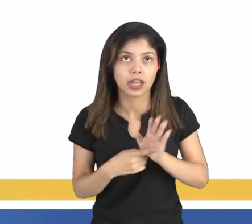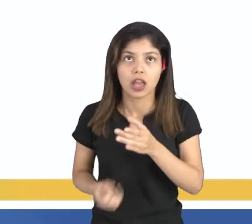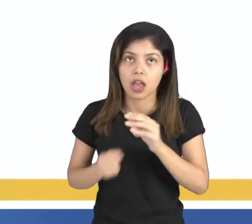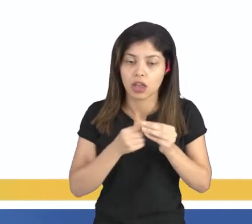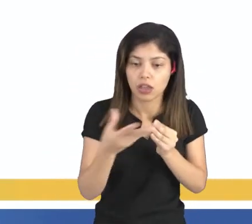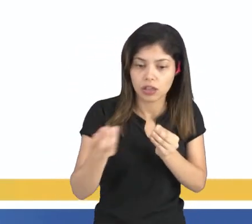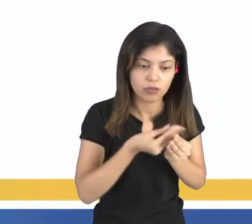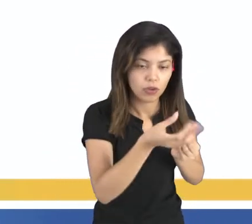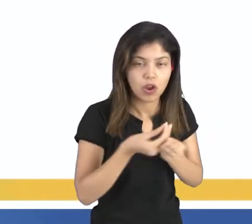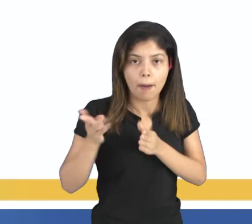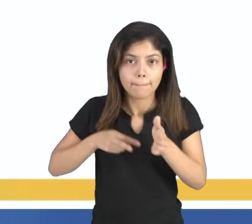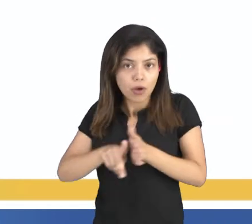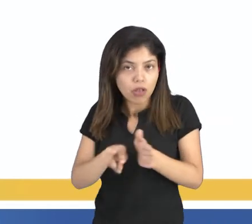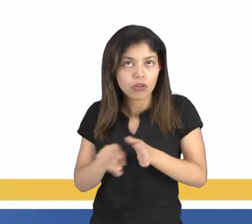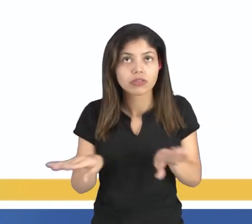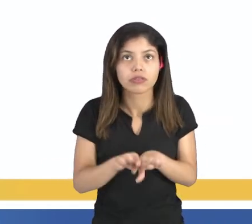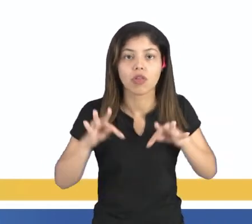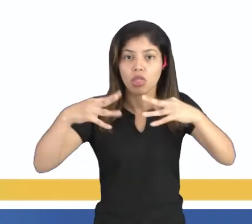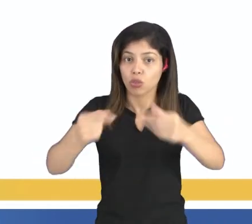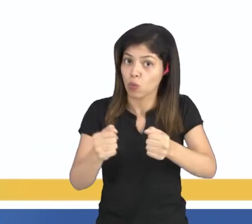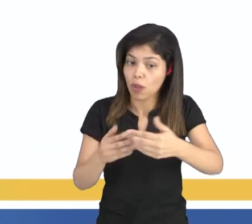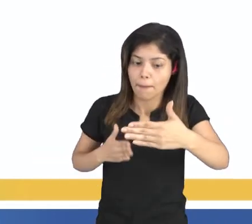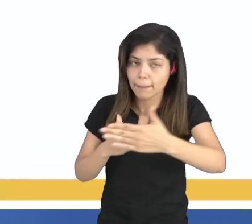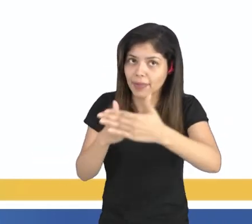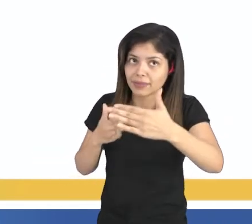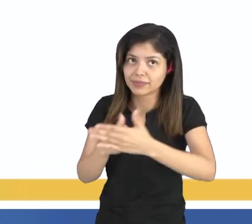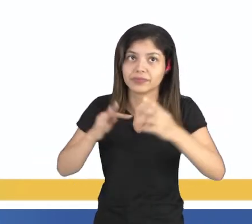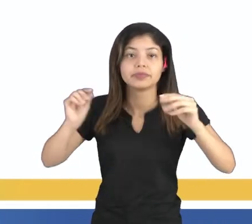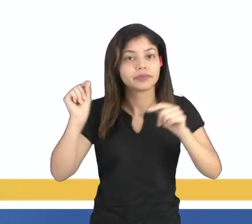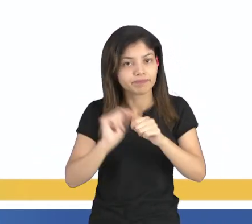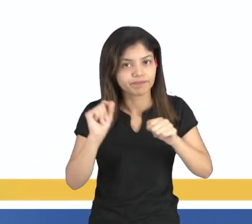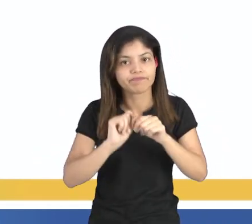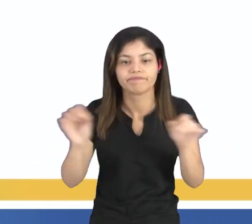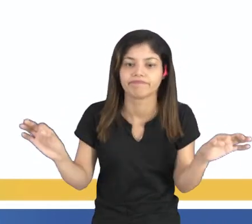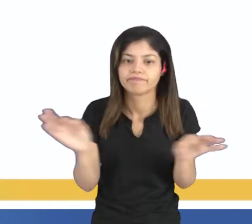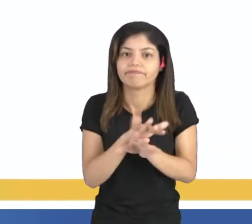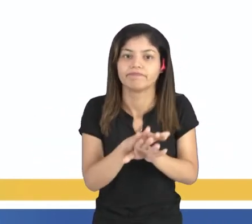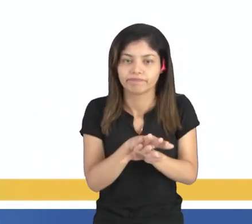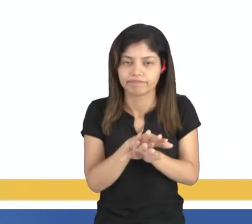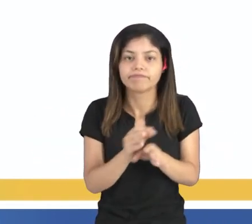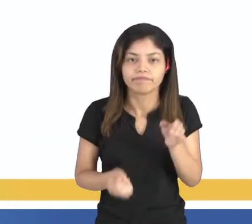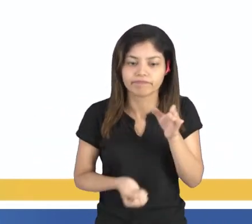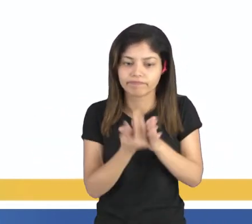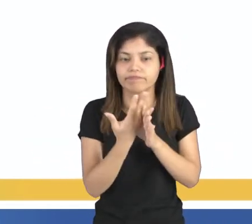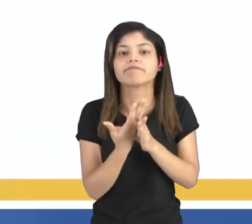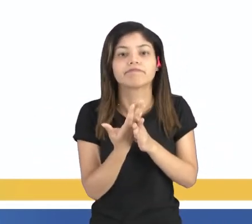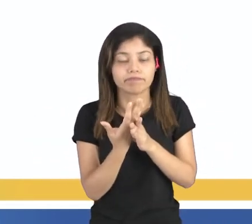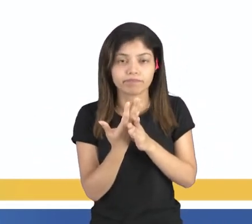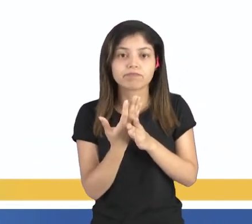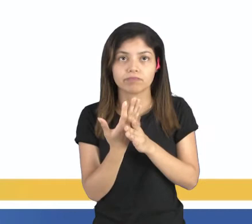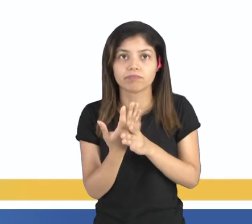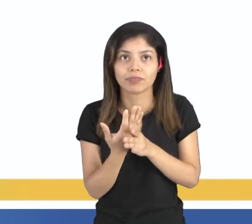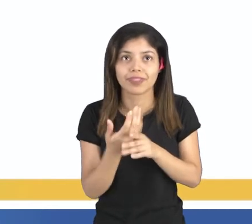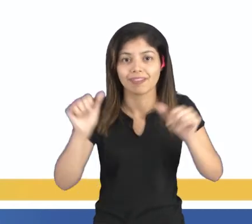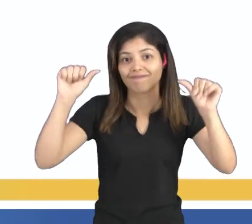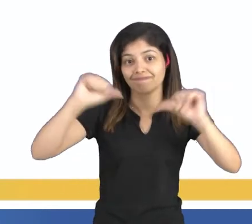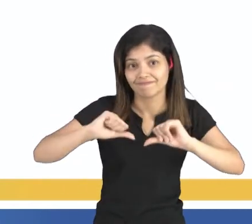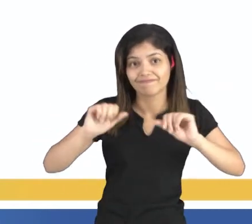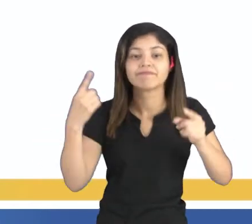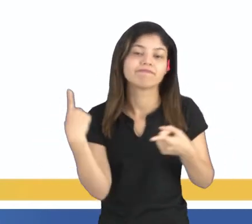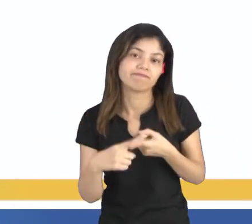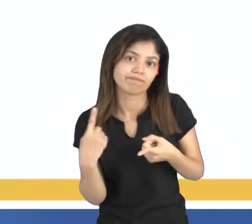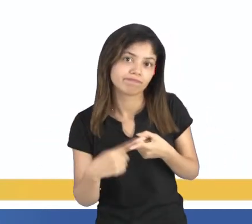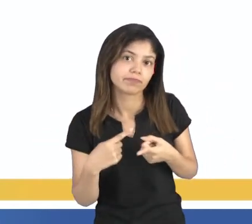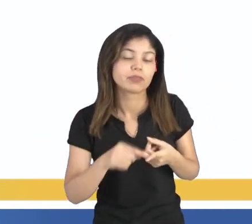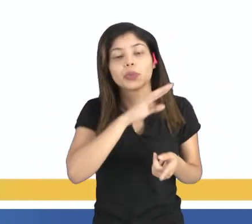sua distribuição biológica. Todo tipo de barreira que é feita, ela finda criando uma espécie de dinâmica negativa, tanto